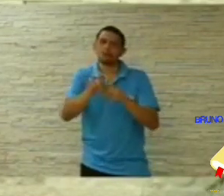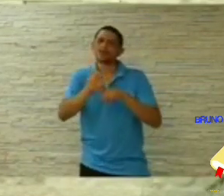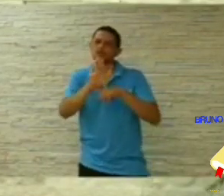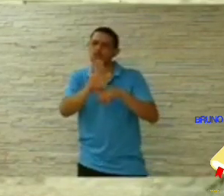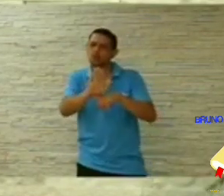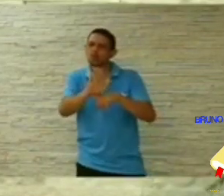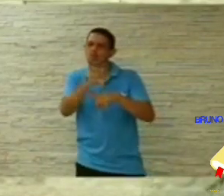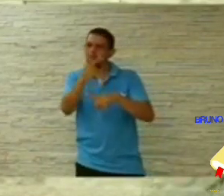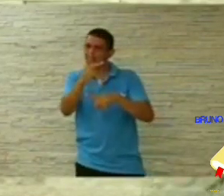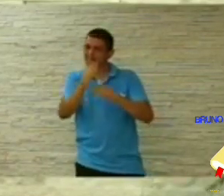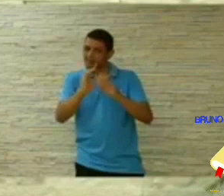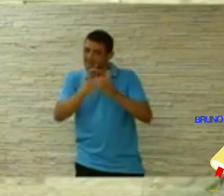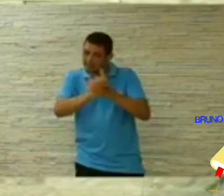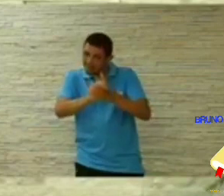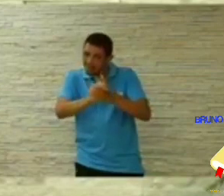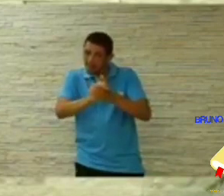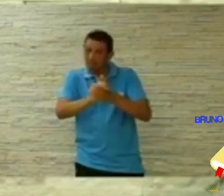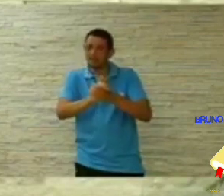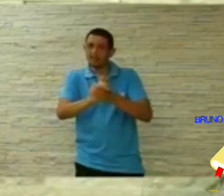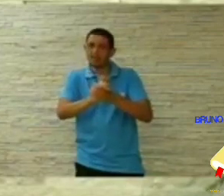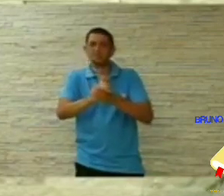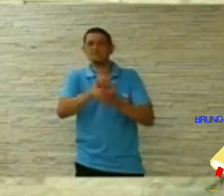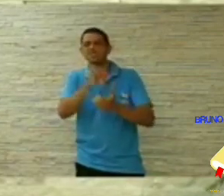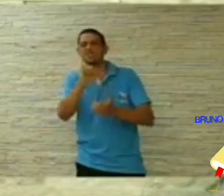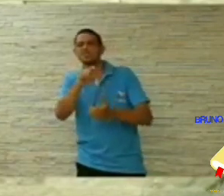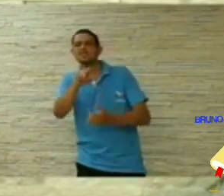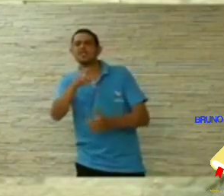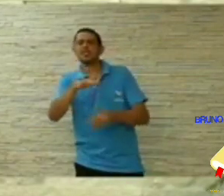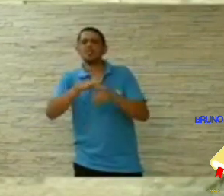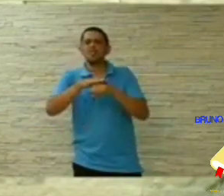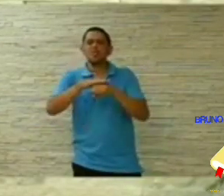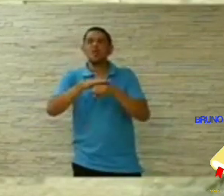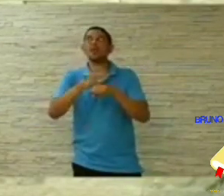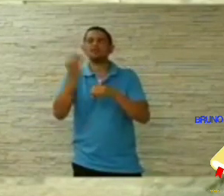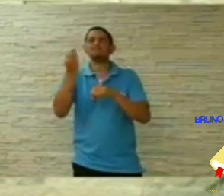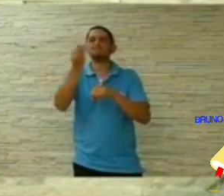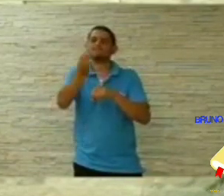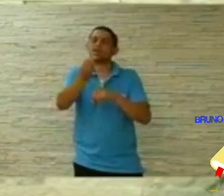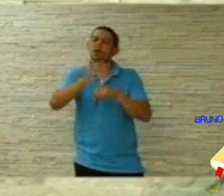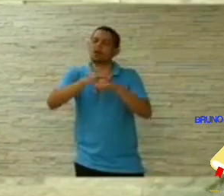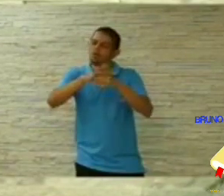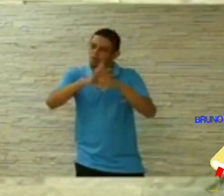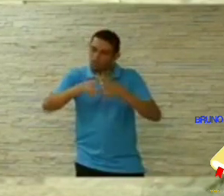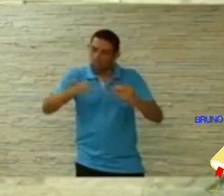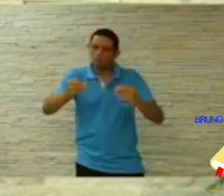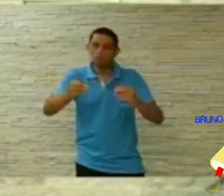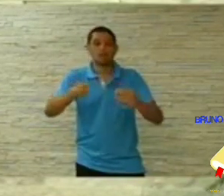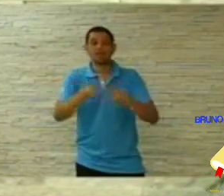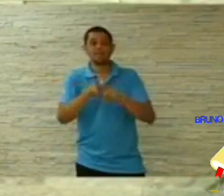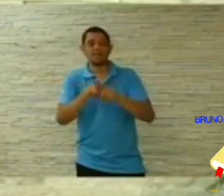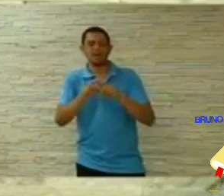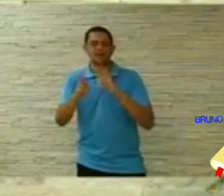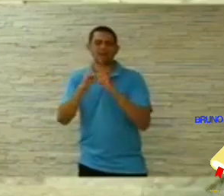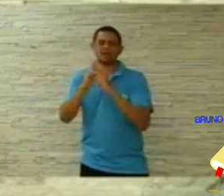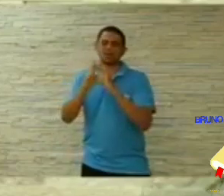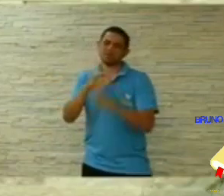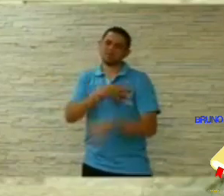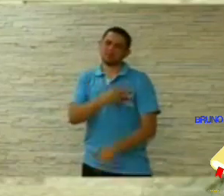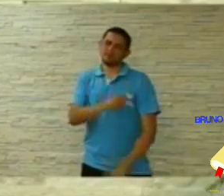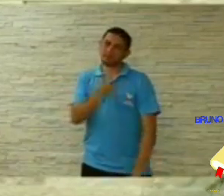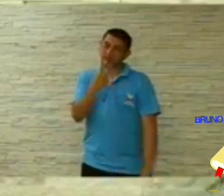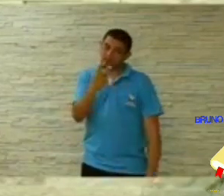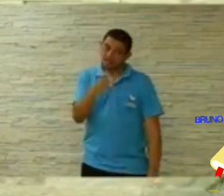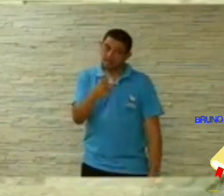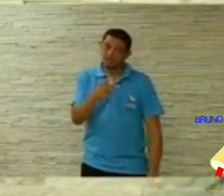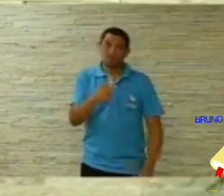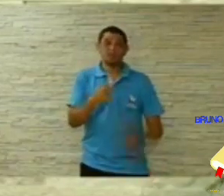casamento, para que Deus restabeleça sua saúde, seu relacionamento com seus filhos. Agora você terá que